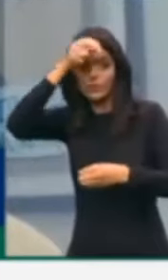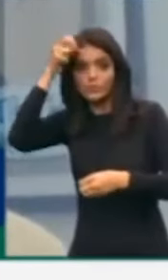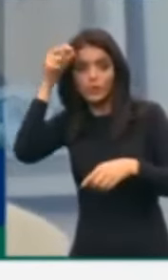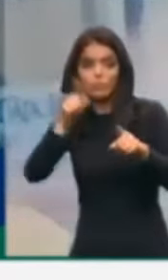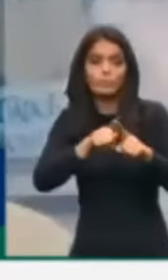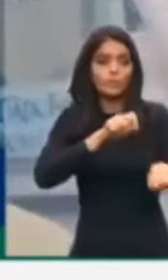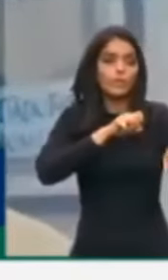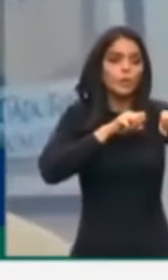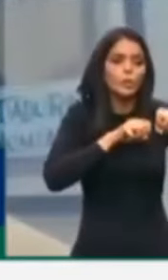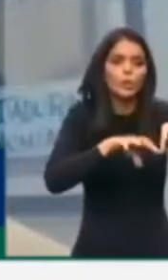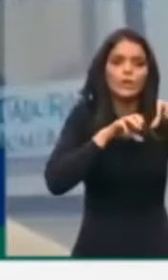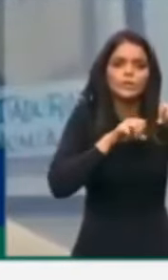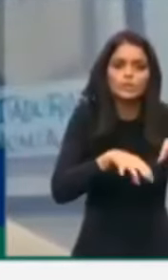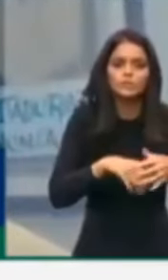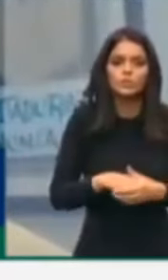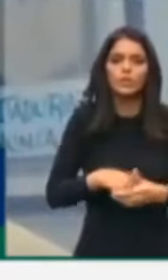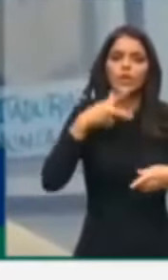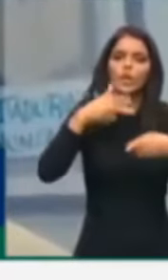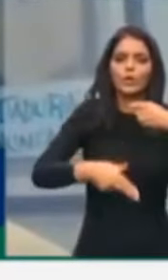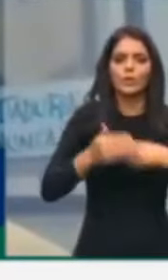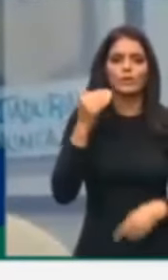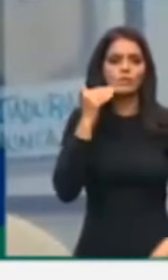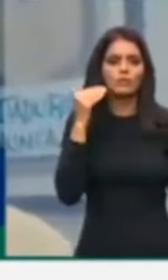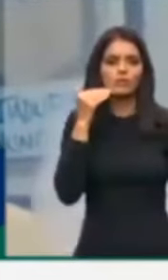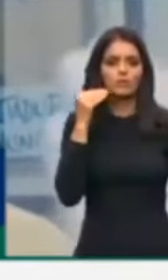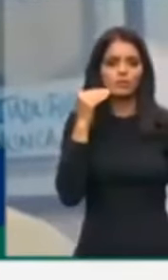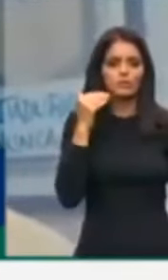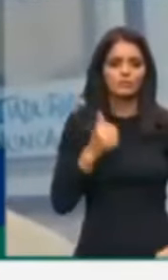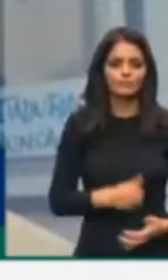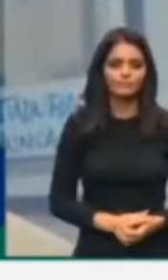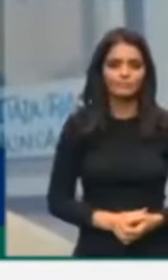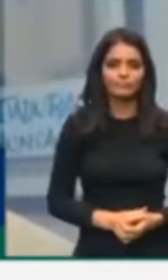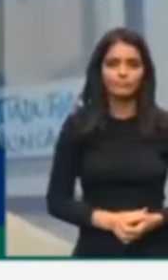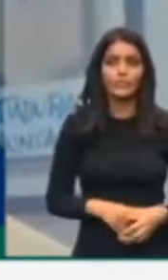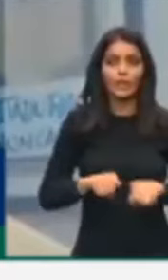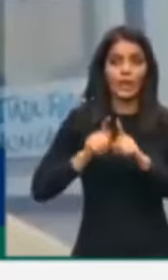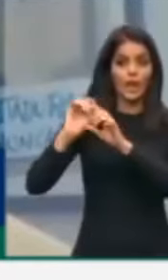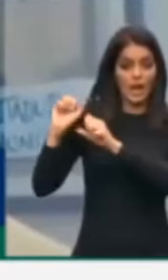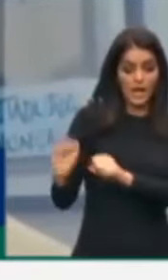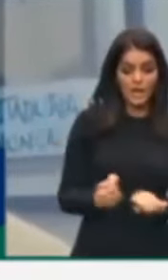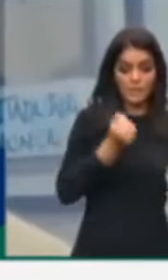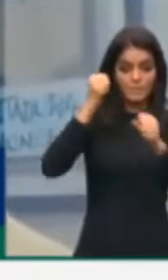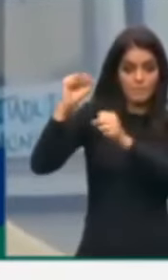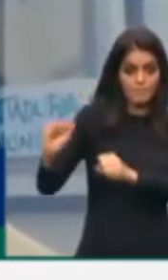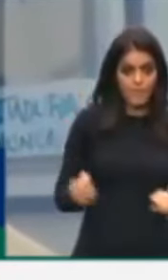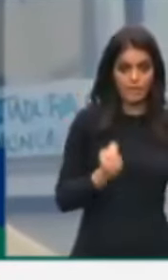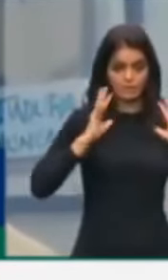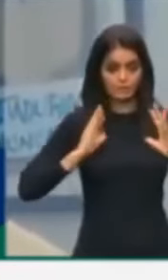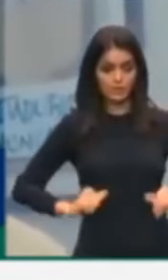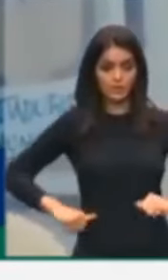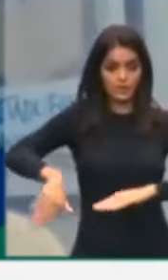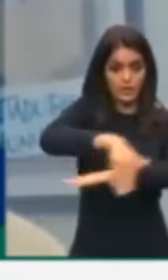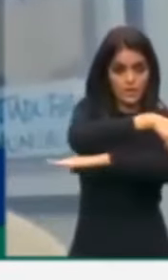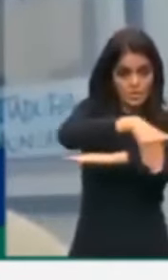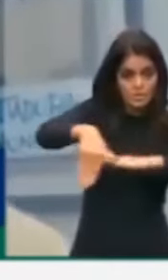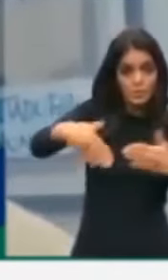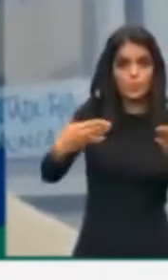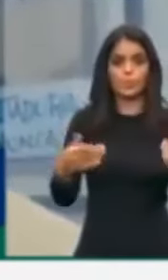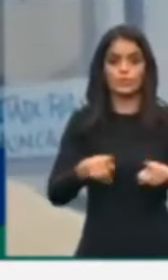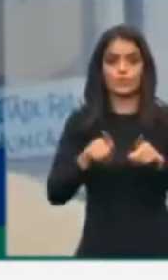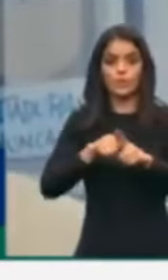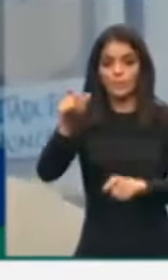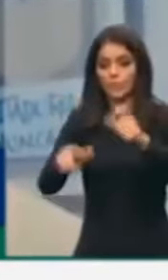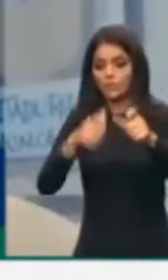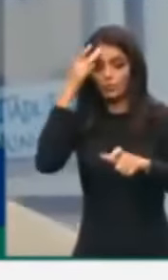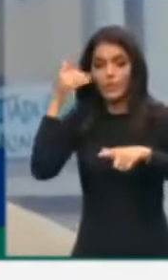socioeducativo, empresa urbana e os trabalhadores em educação. Porque o próximo